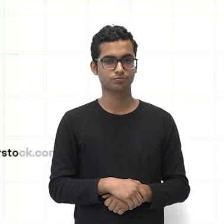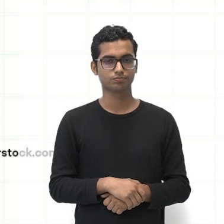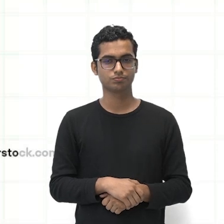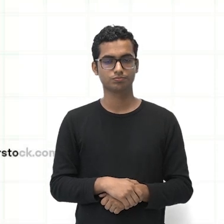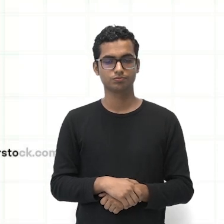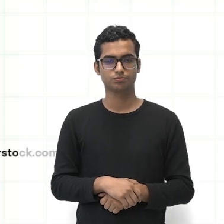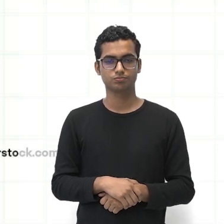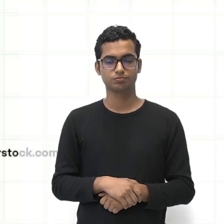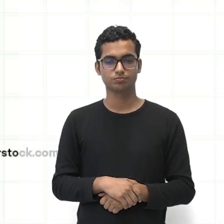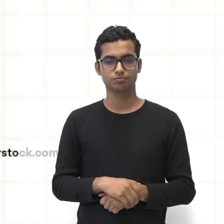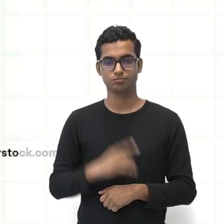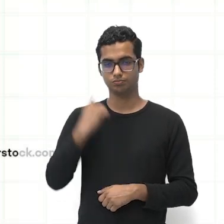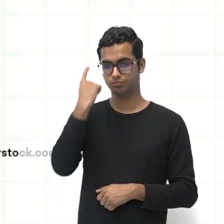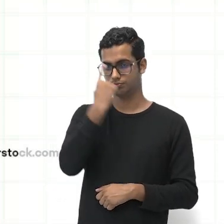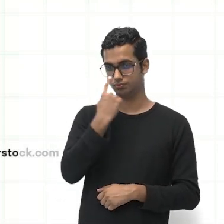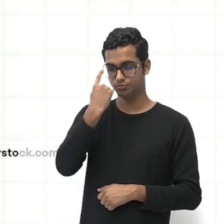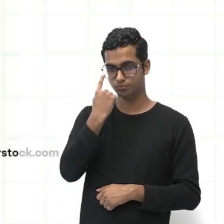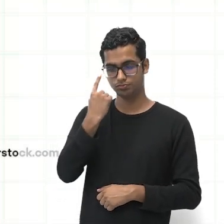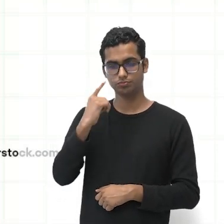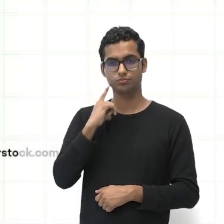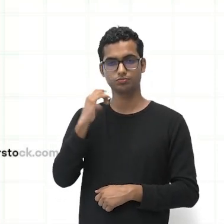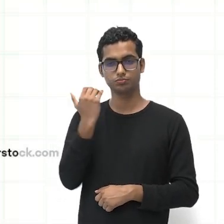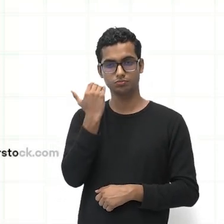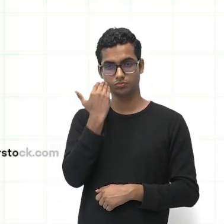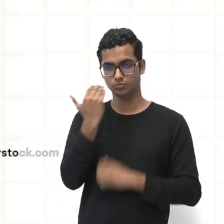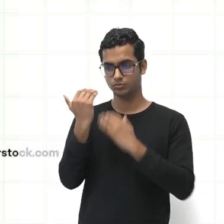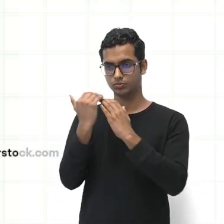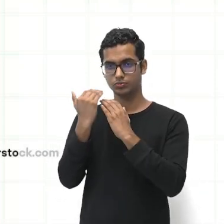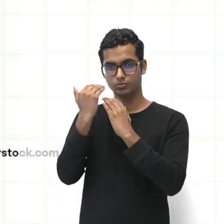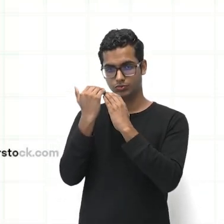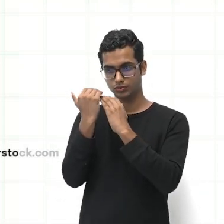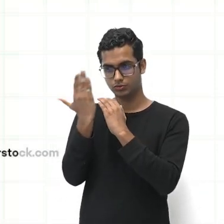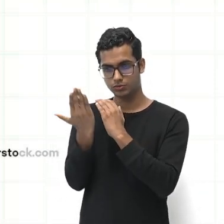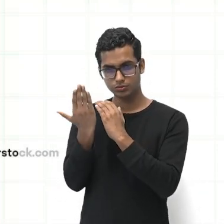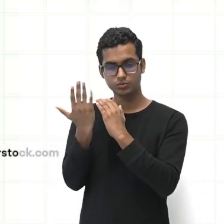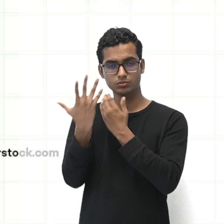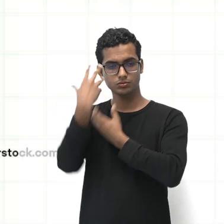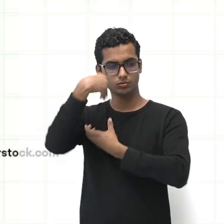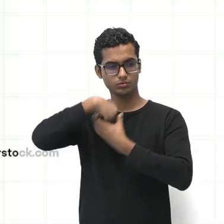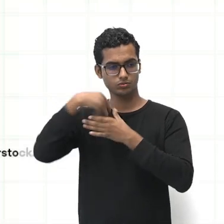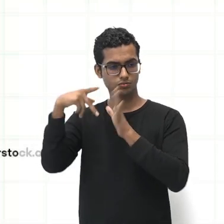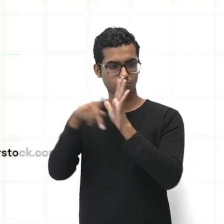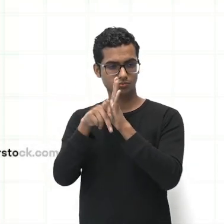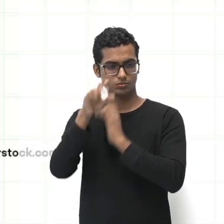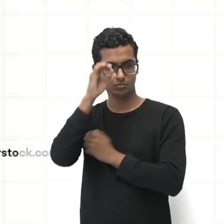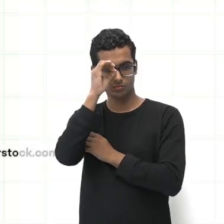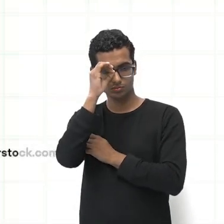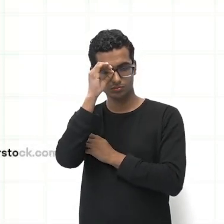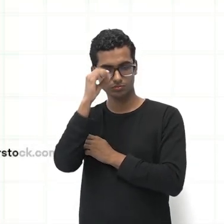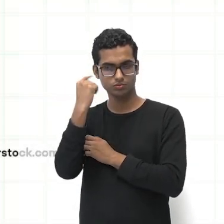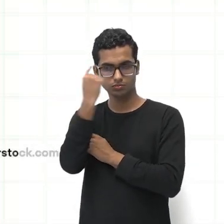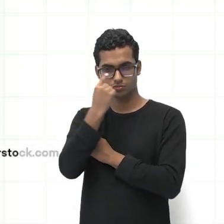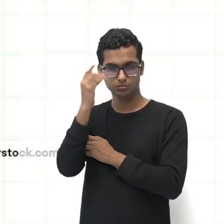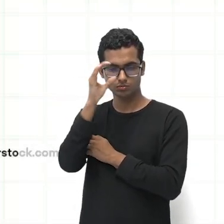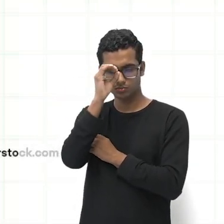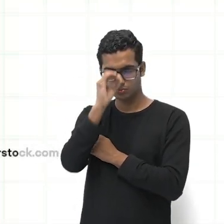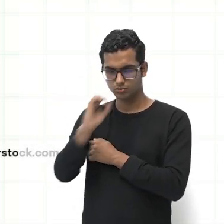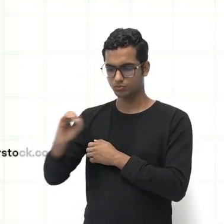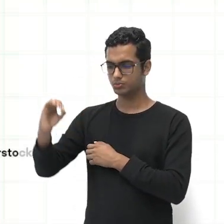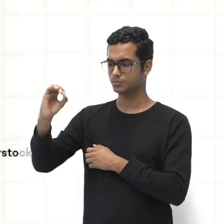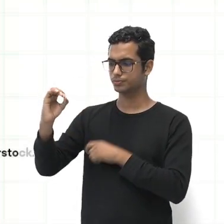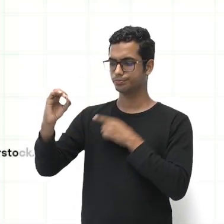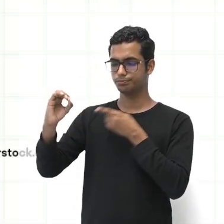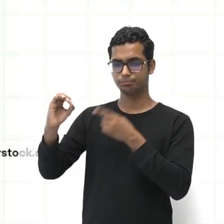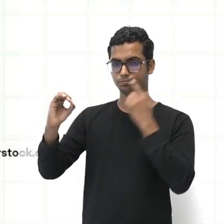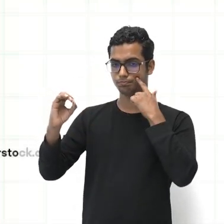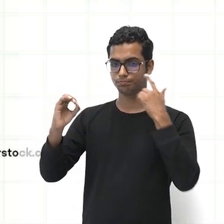partes externas e internas, certo? Aqui nós